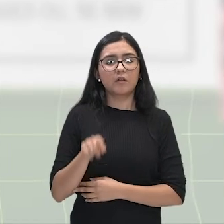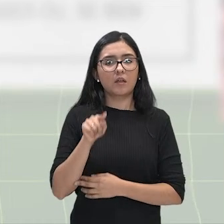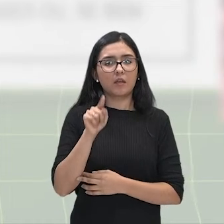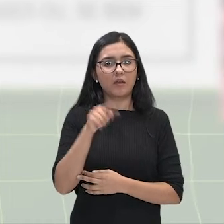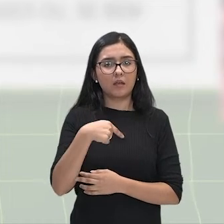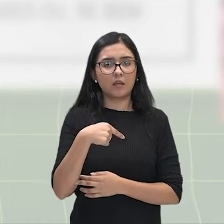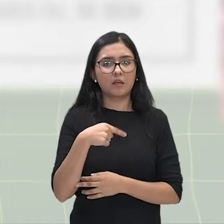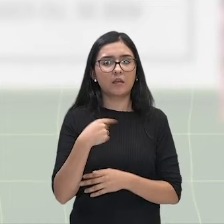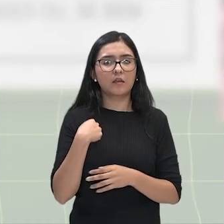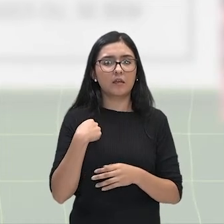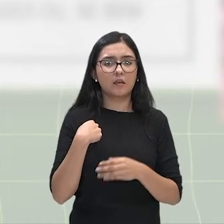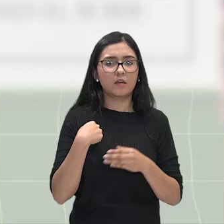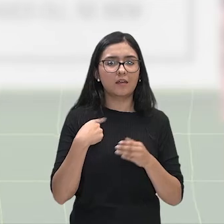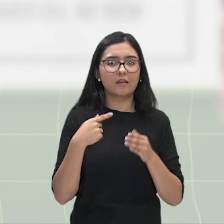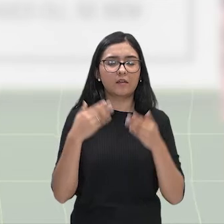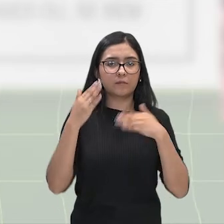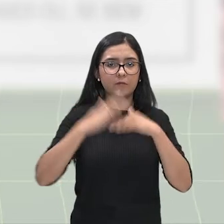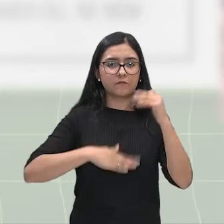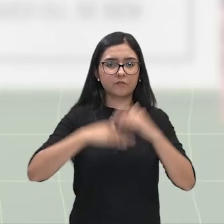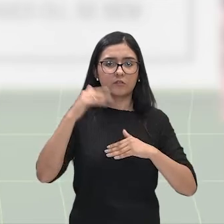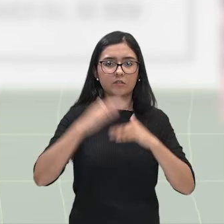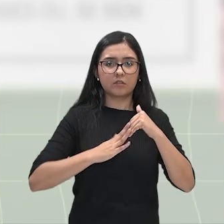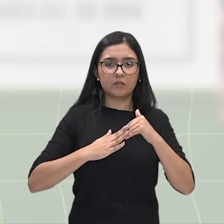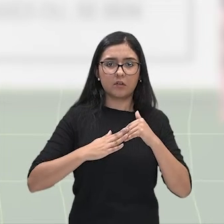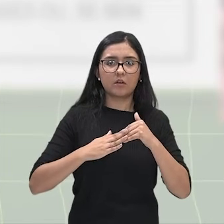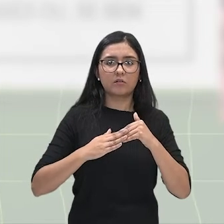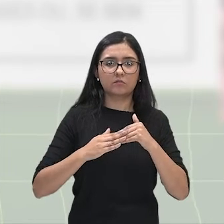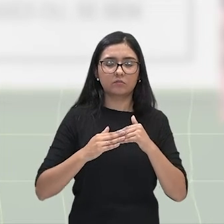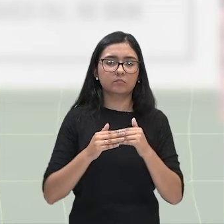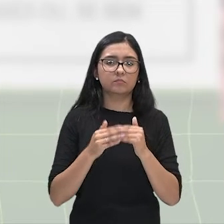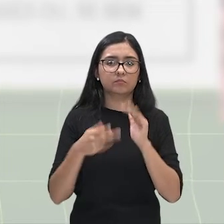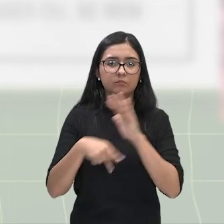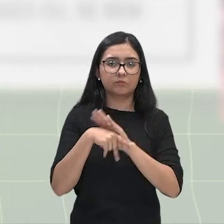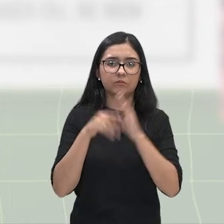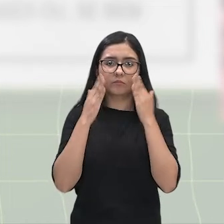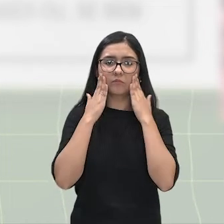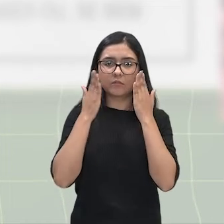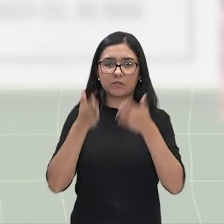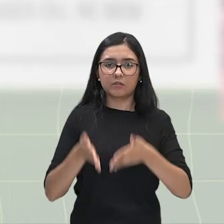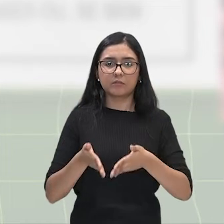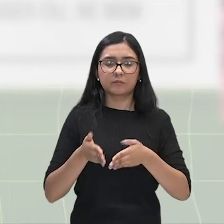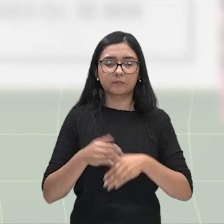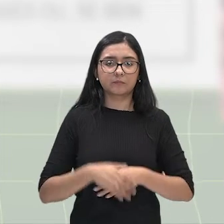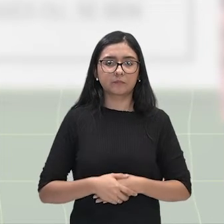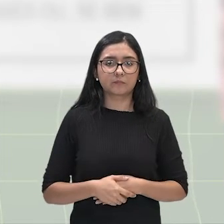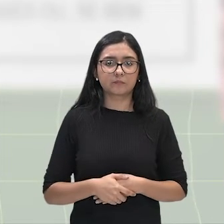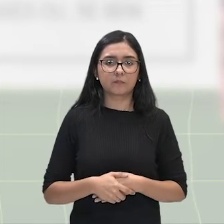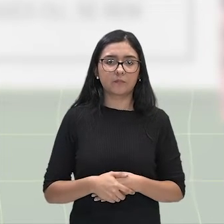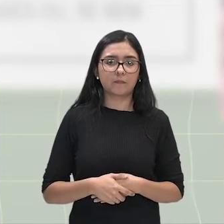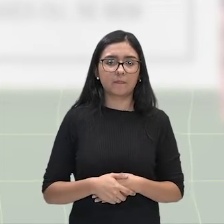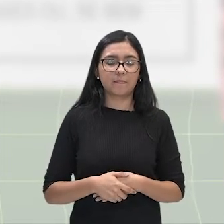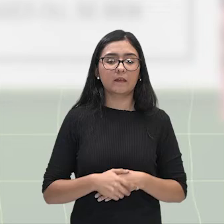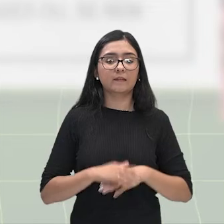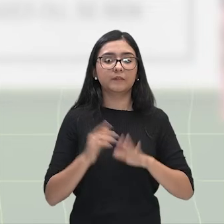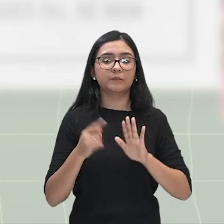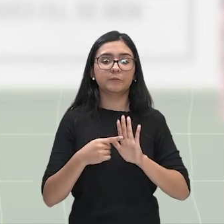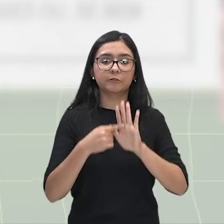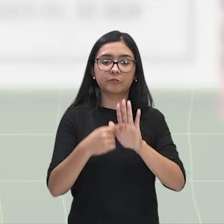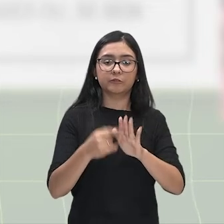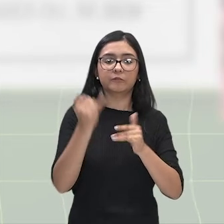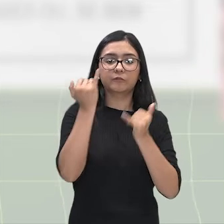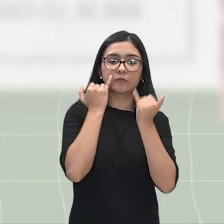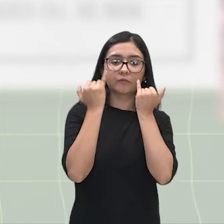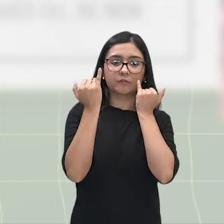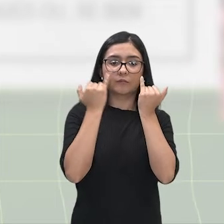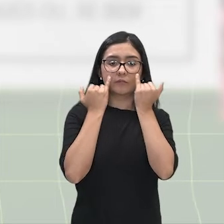um especialista, uma autoridade, né? Então, ele trouxe esse dado aí que fez